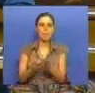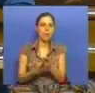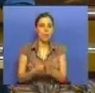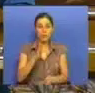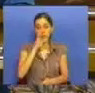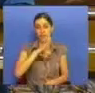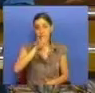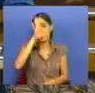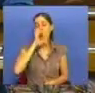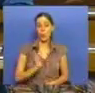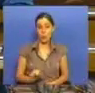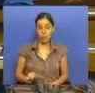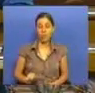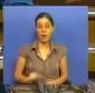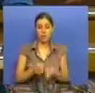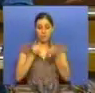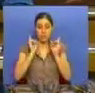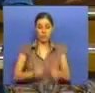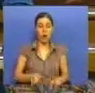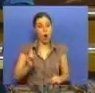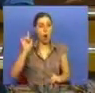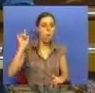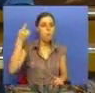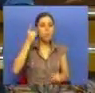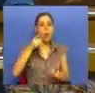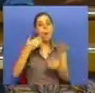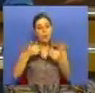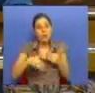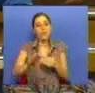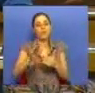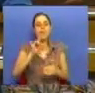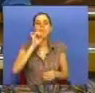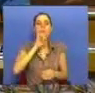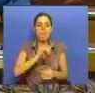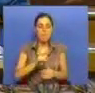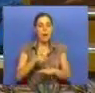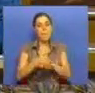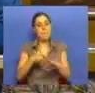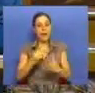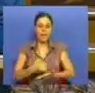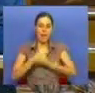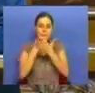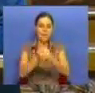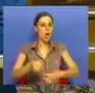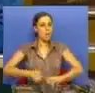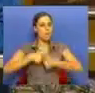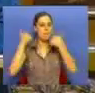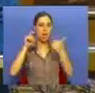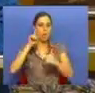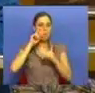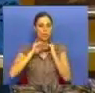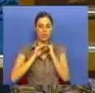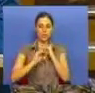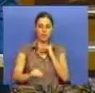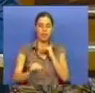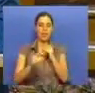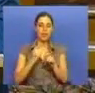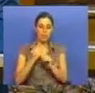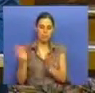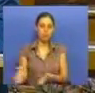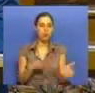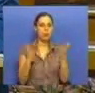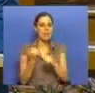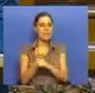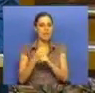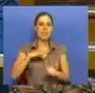se o Governo tivesse implementado ou se vier a implementar, podem em parte contribuir para uma melhor estabilidade e uma maior produtividade